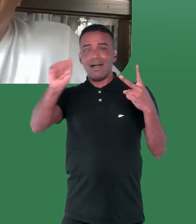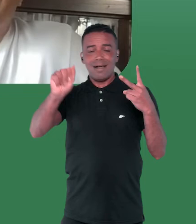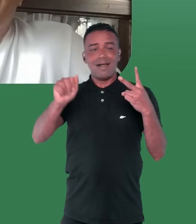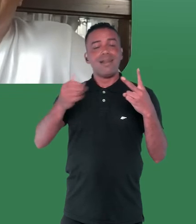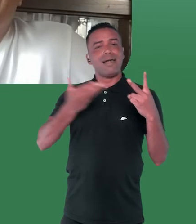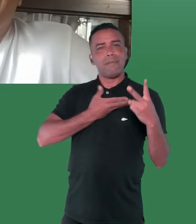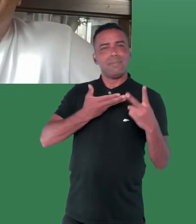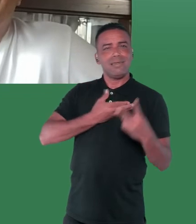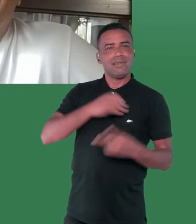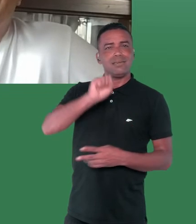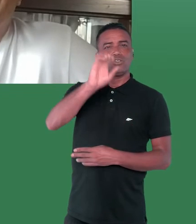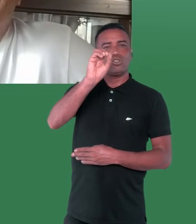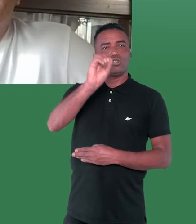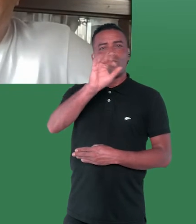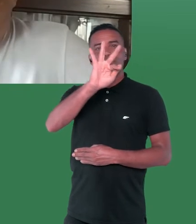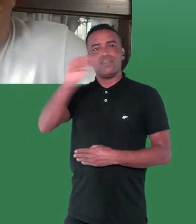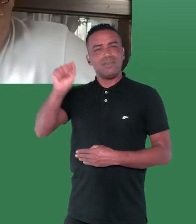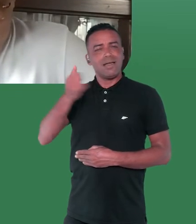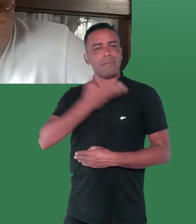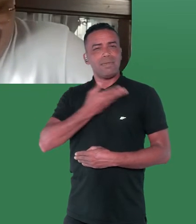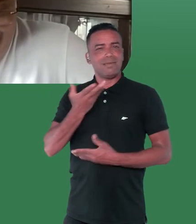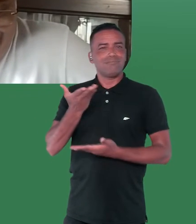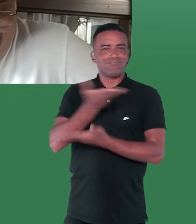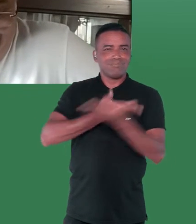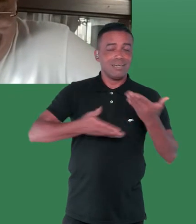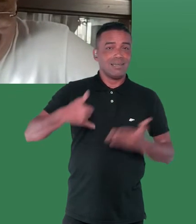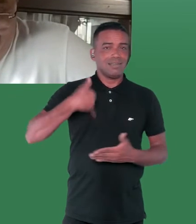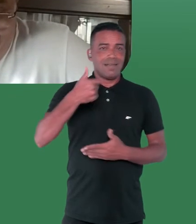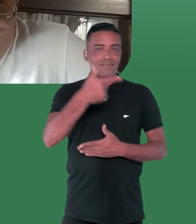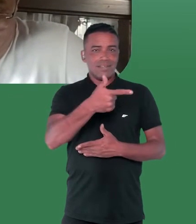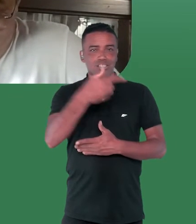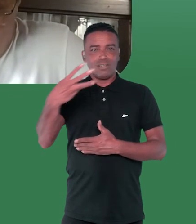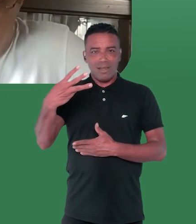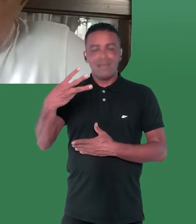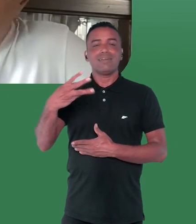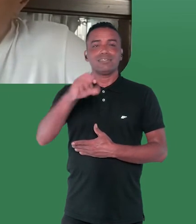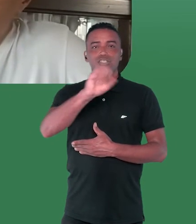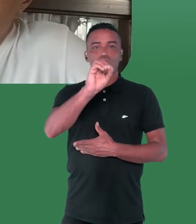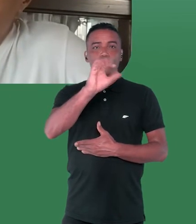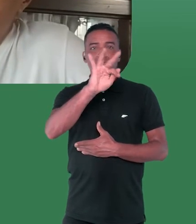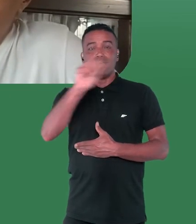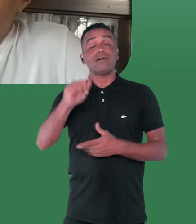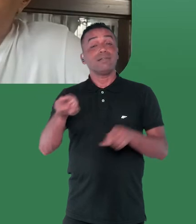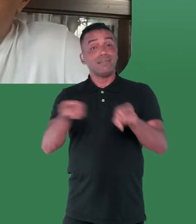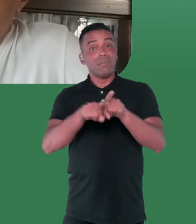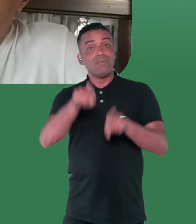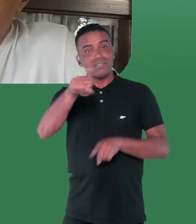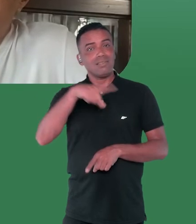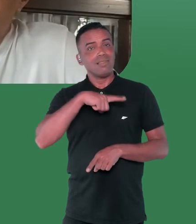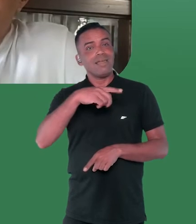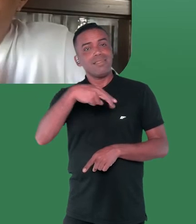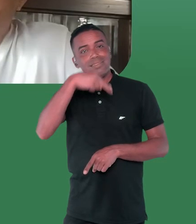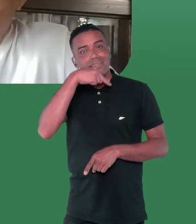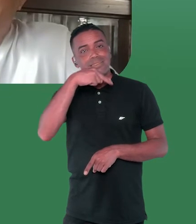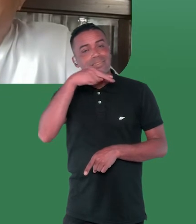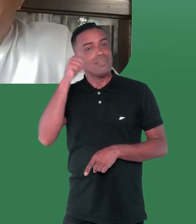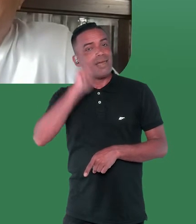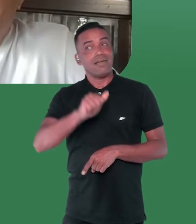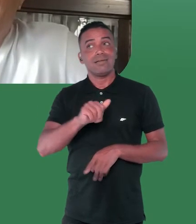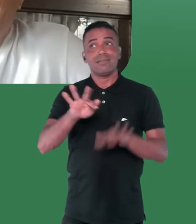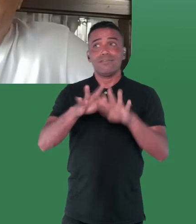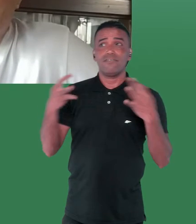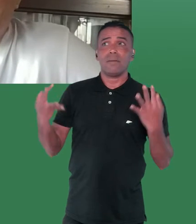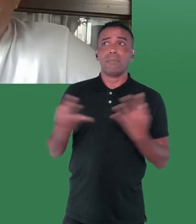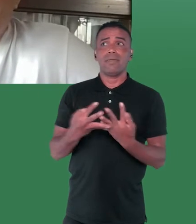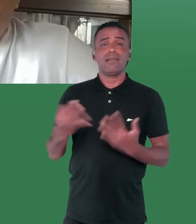Sofia, amiga de colégio da minha filha, Sofia também, de 23 anos. Tem a netinha já. Qual que é a importância da família